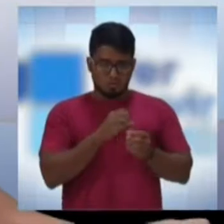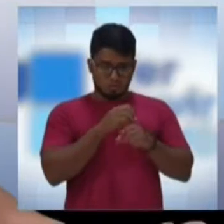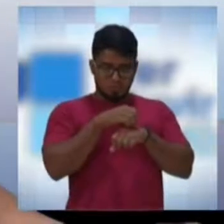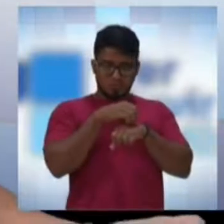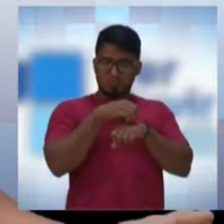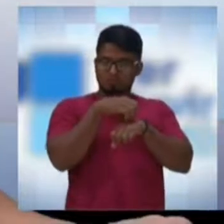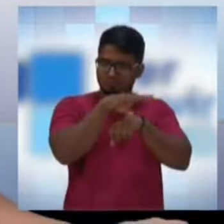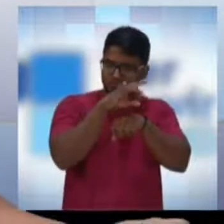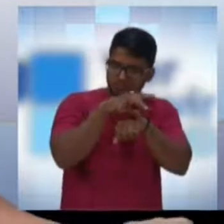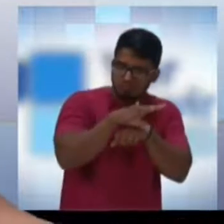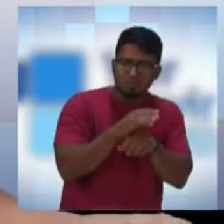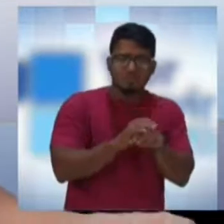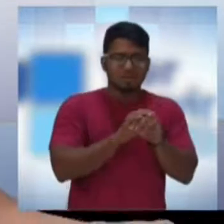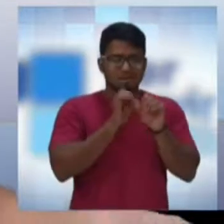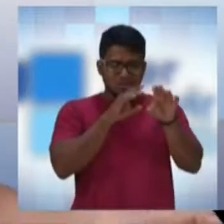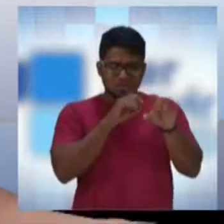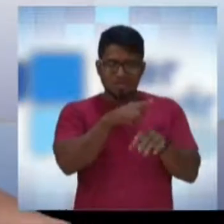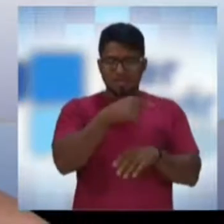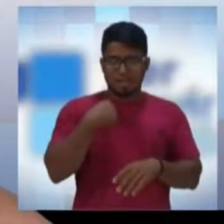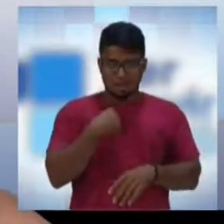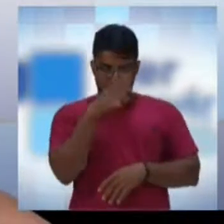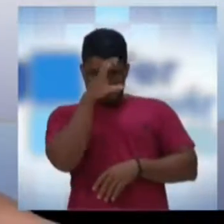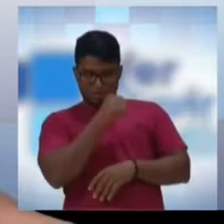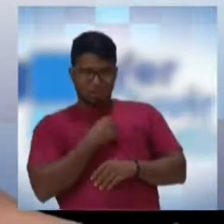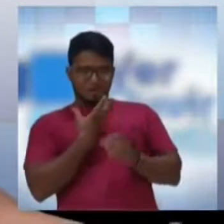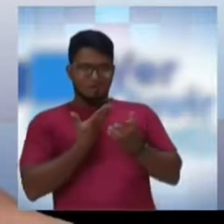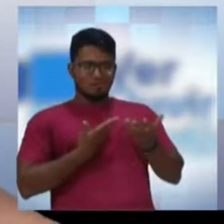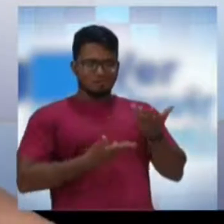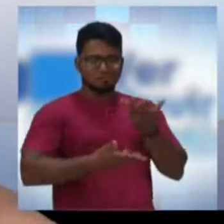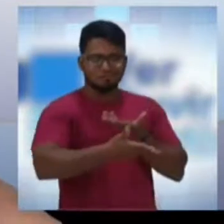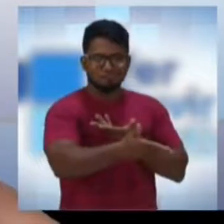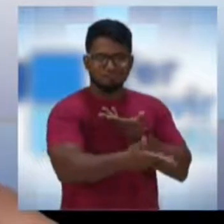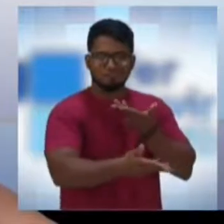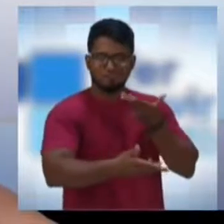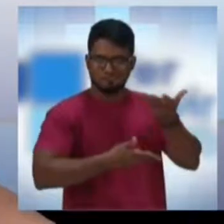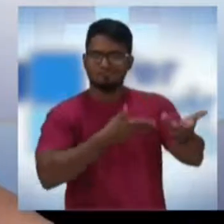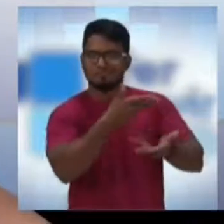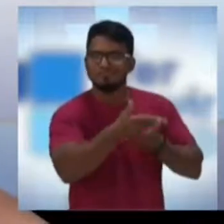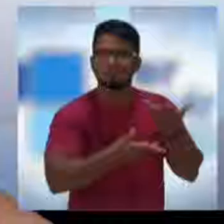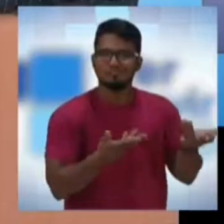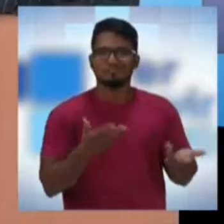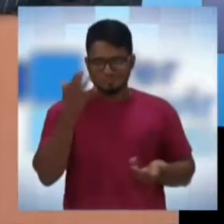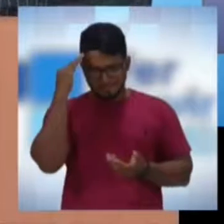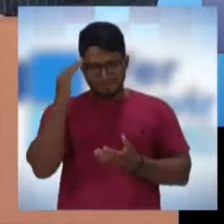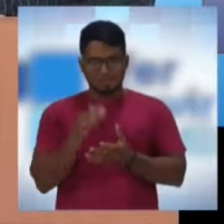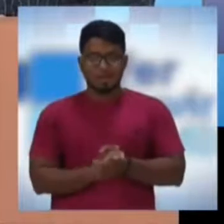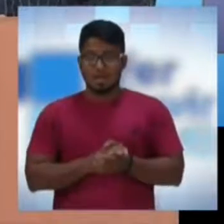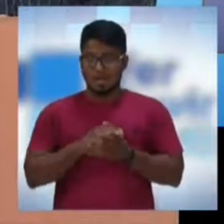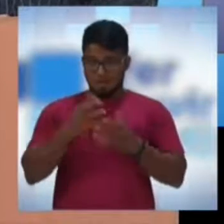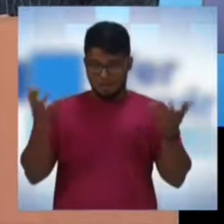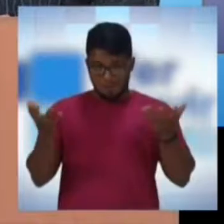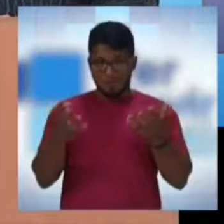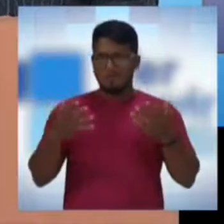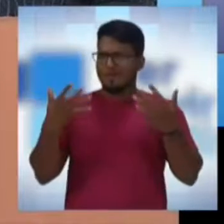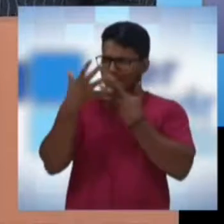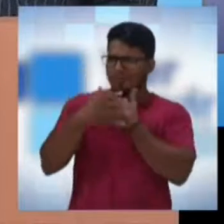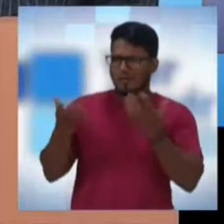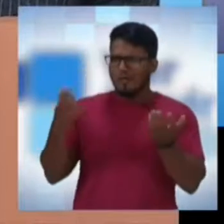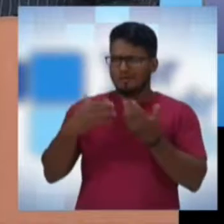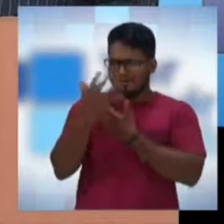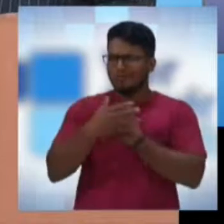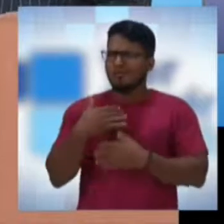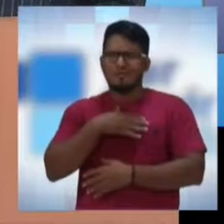aquilo que eu aprendi para eles. Isso é muito bom, essa troca de conhecimento. E falar em muito bom, nada melhor do que a música, né? Vamos